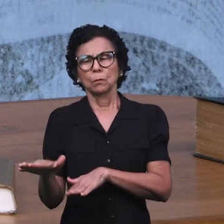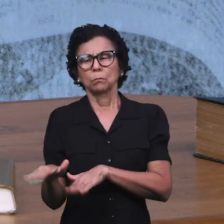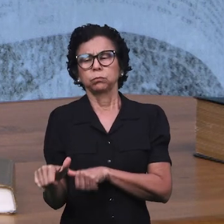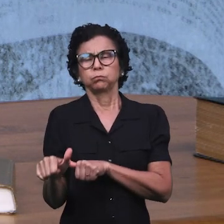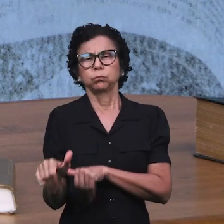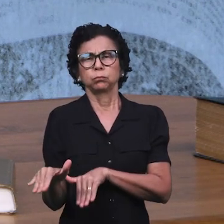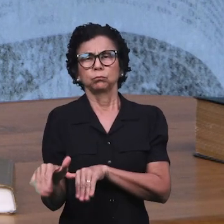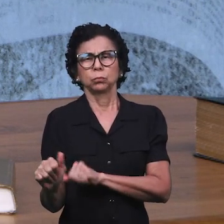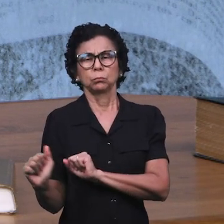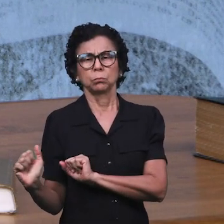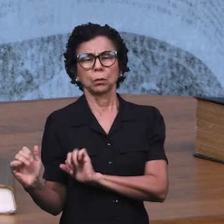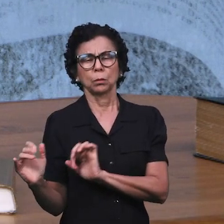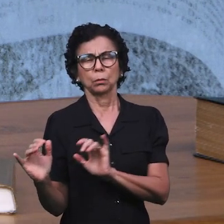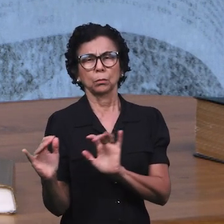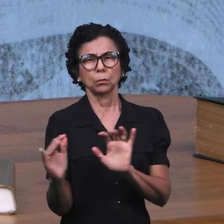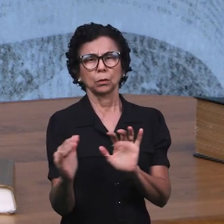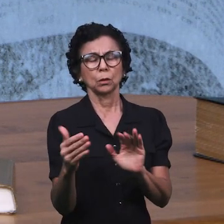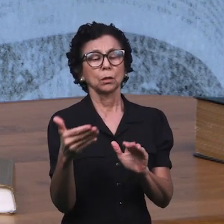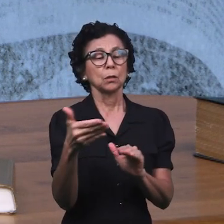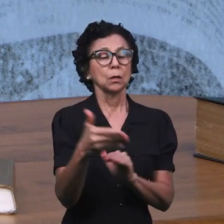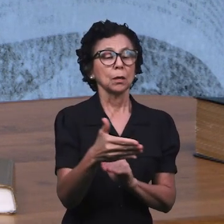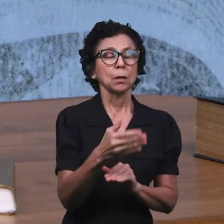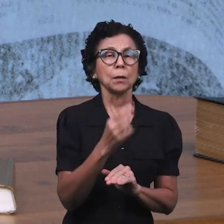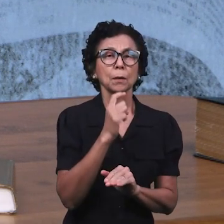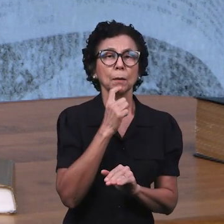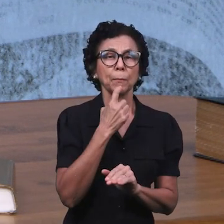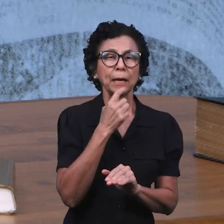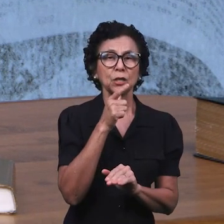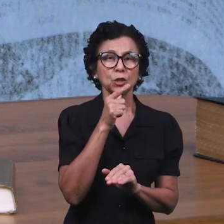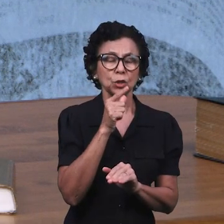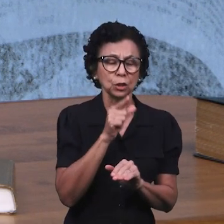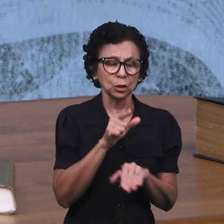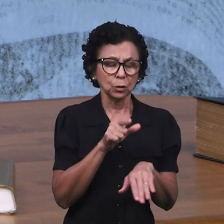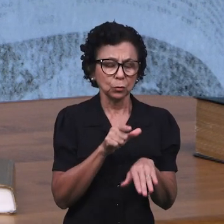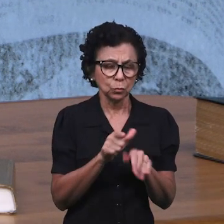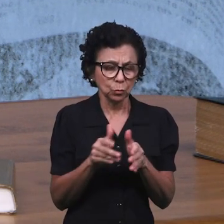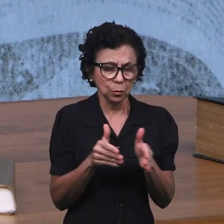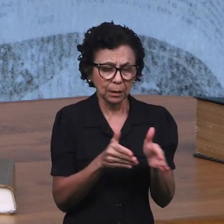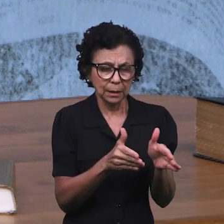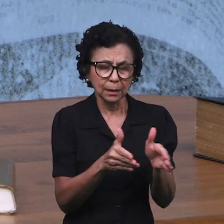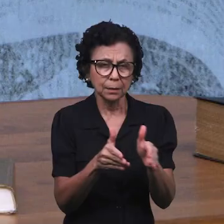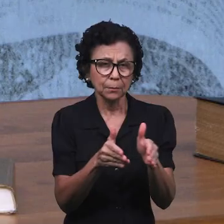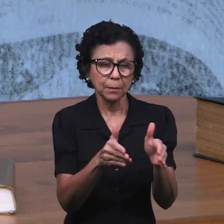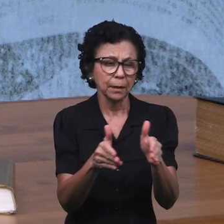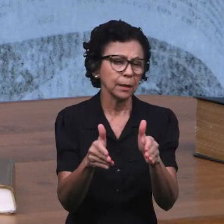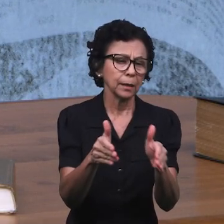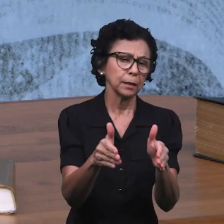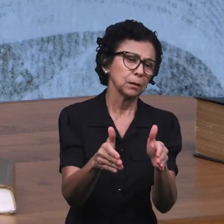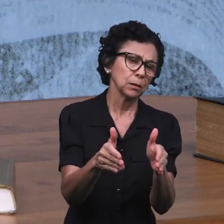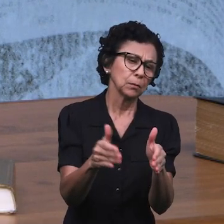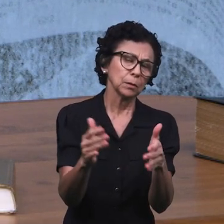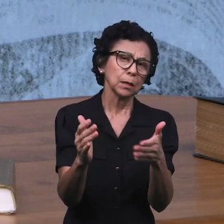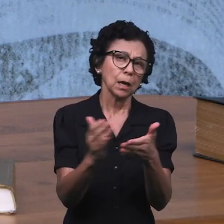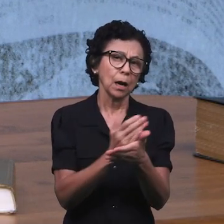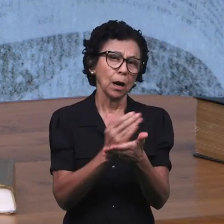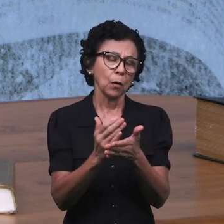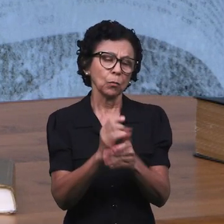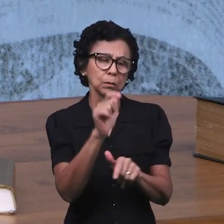e chegaram ao ribeiro de Besor, onde os que ficaram atrás